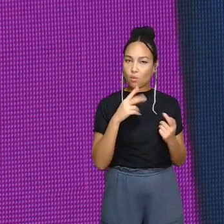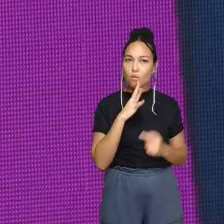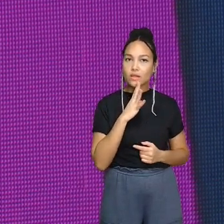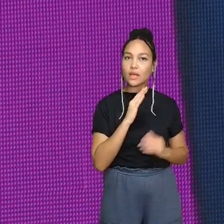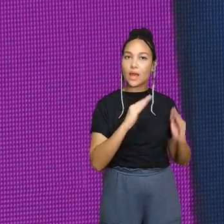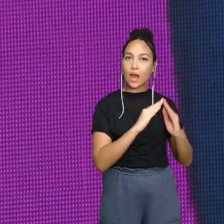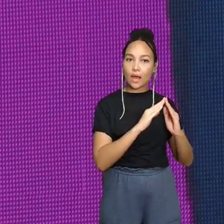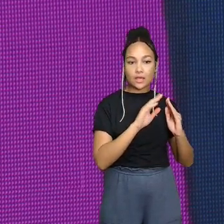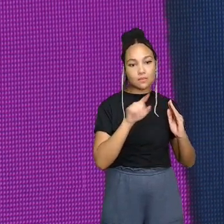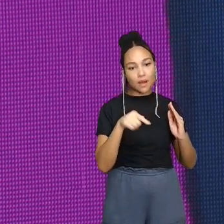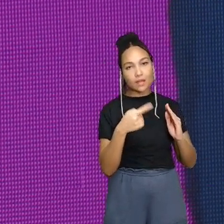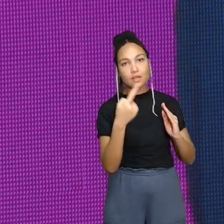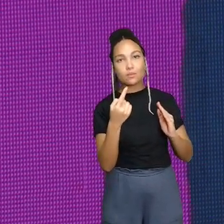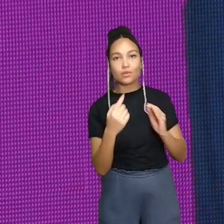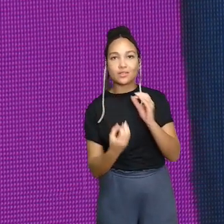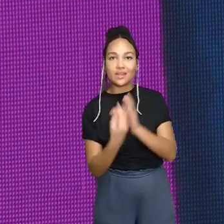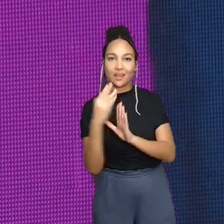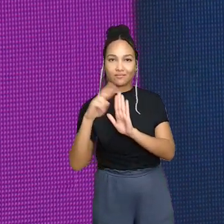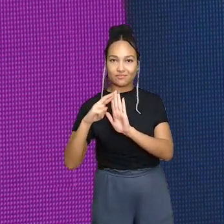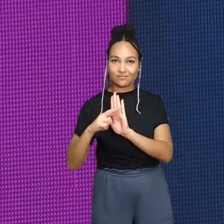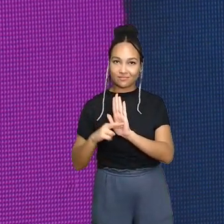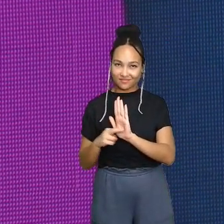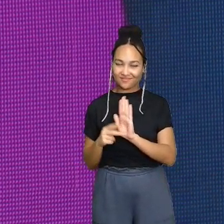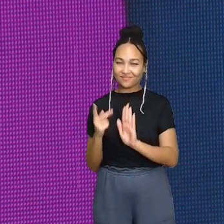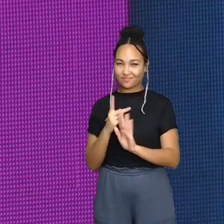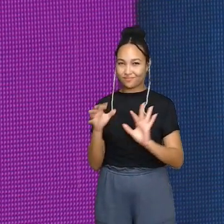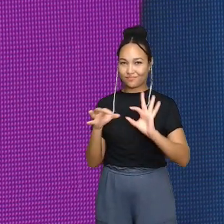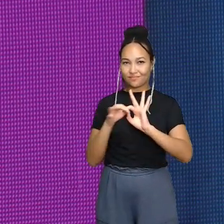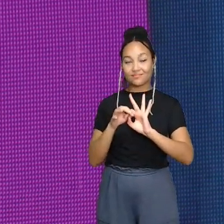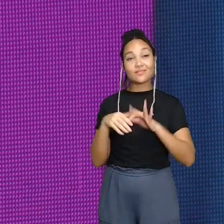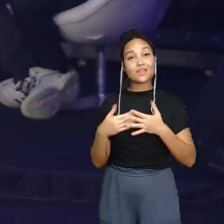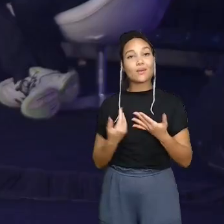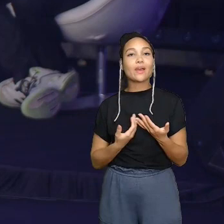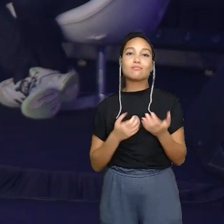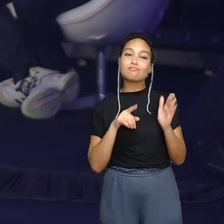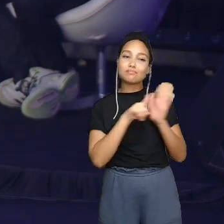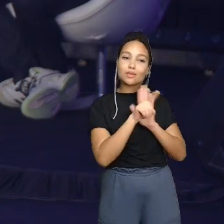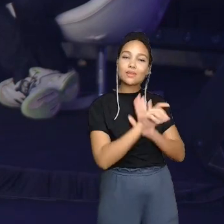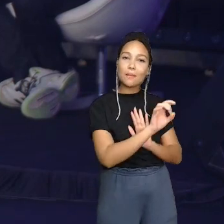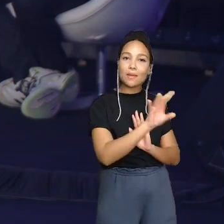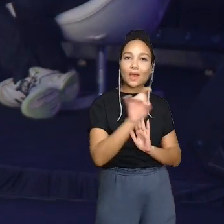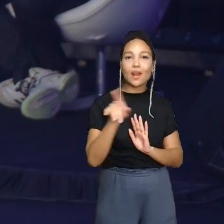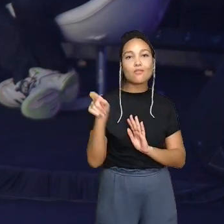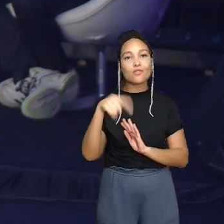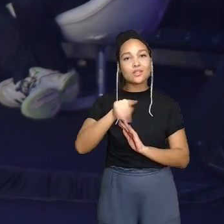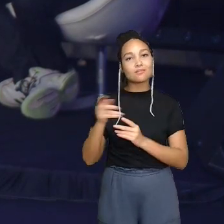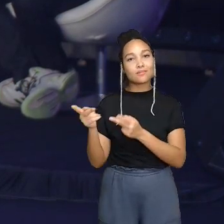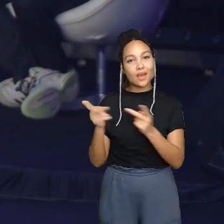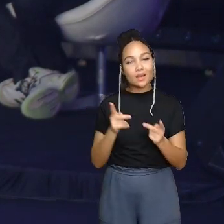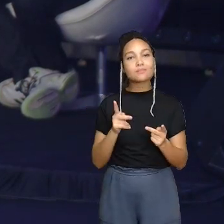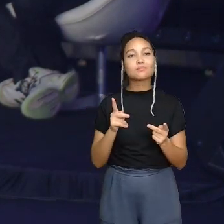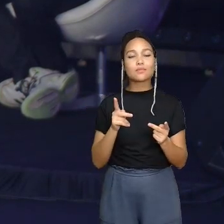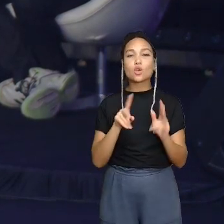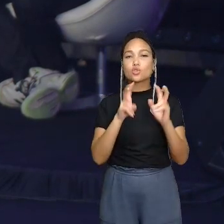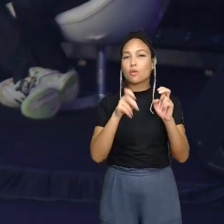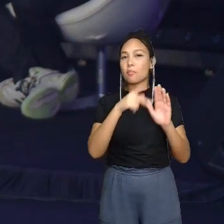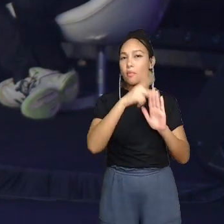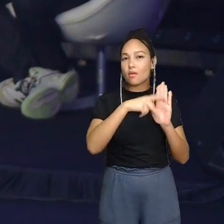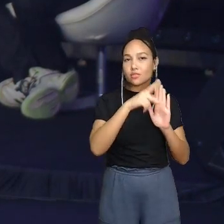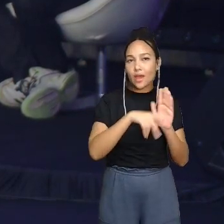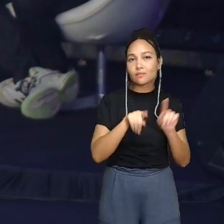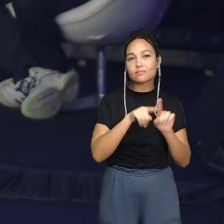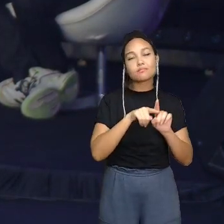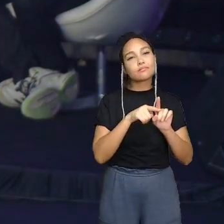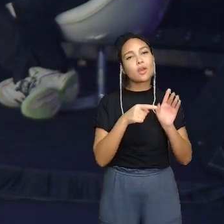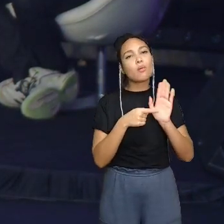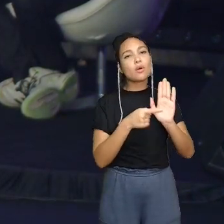as regras. E dessa forma eu queria trazer uma pergunta para cada um de vocês a respeito dos seus projetos, trazendo essa